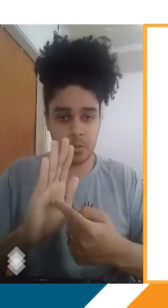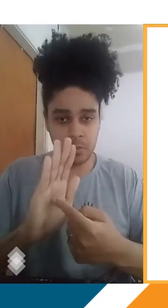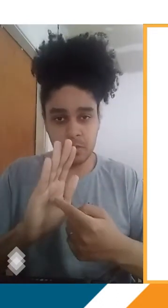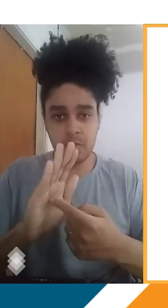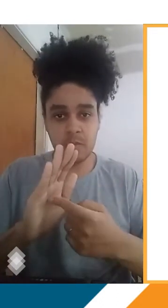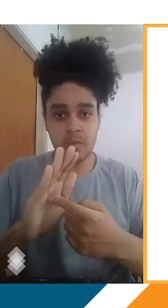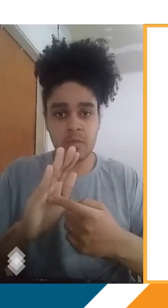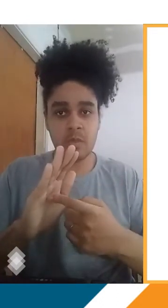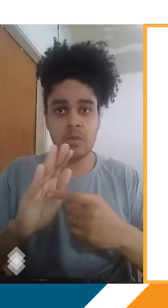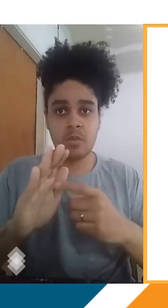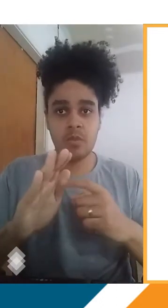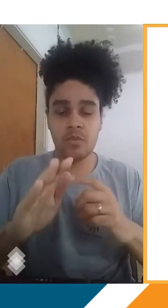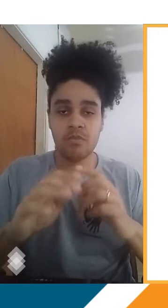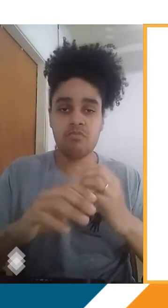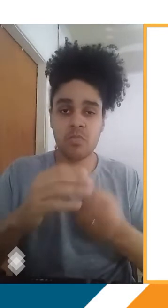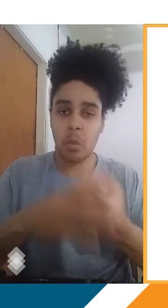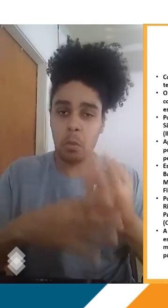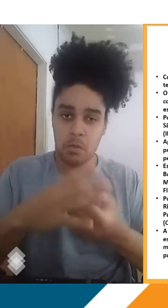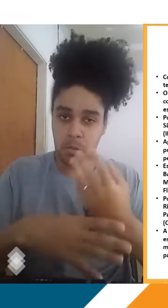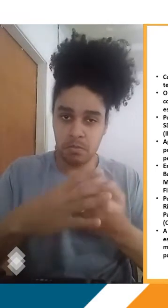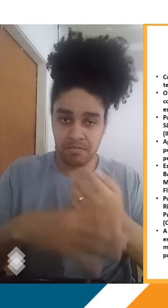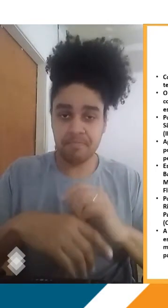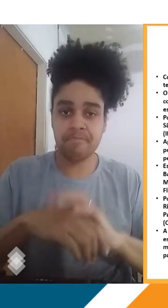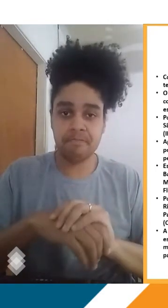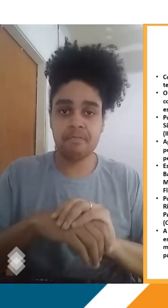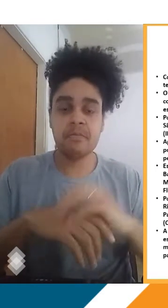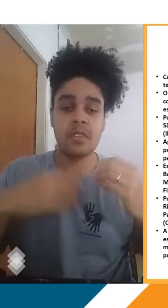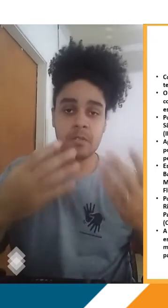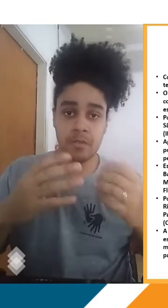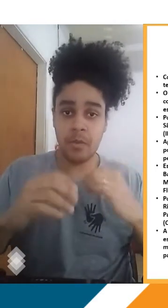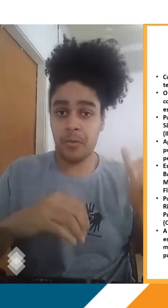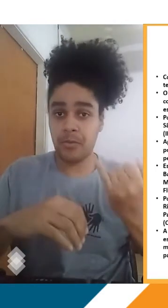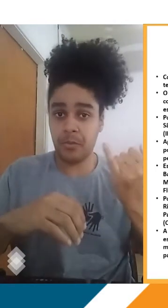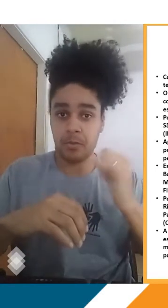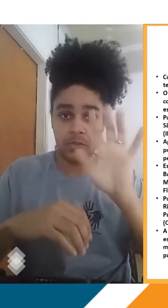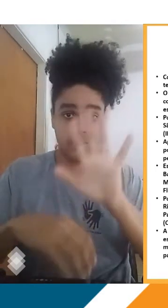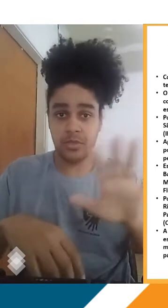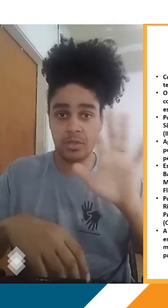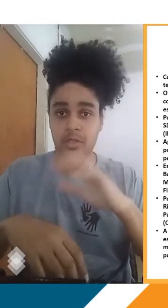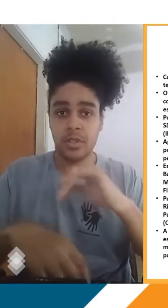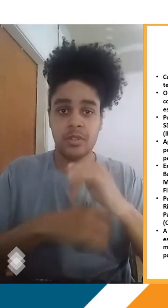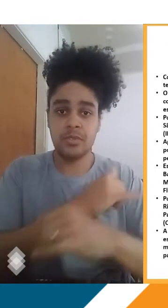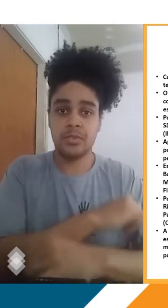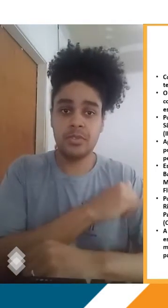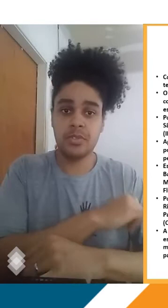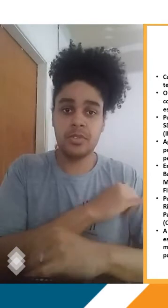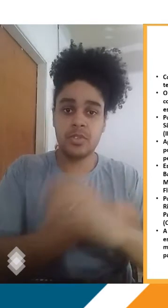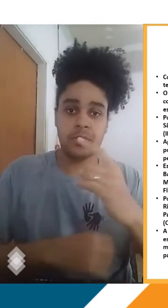aí no fenômeno de reestruturação produtiva. Portanto, pessoal, chegamos às informações gerais do estado do Rio de